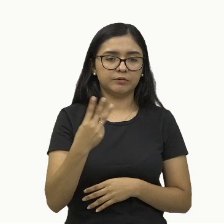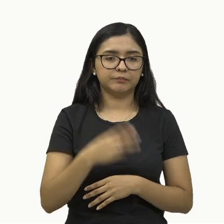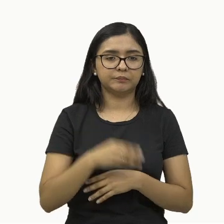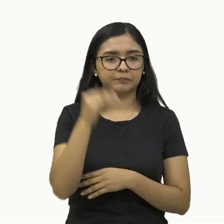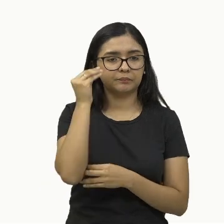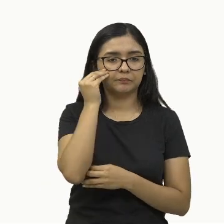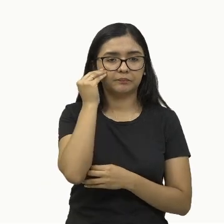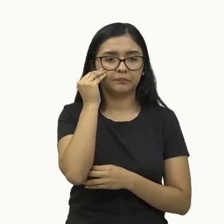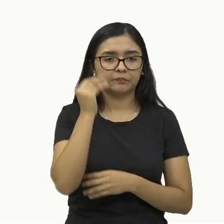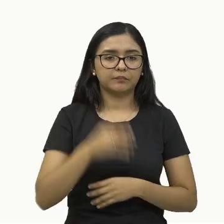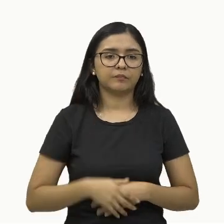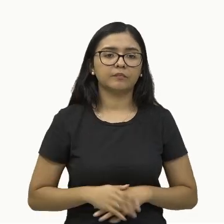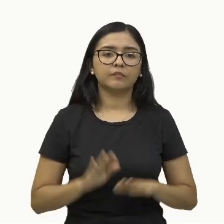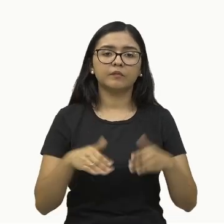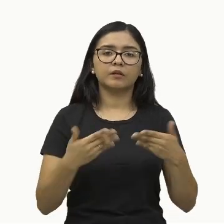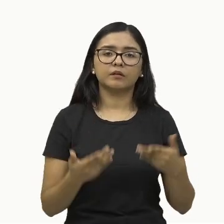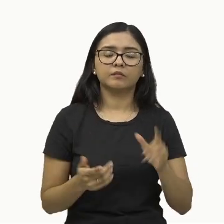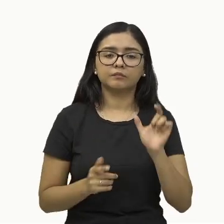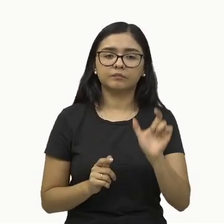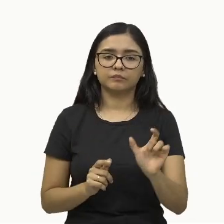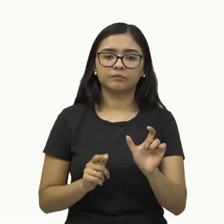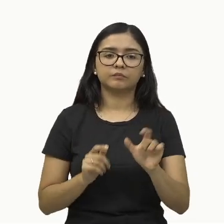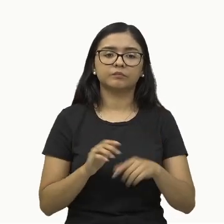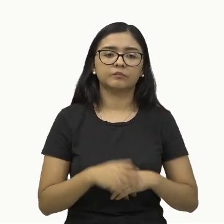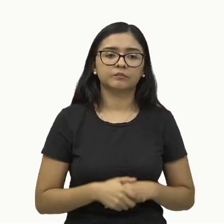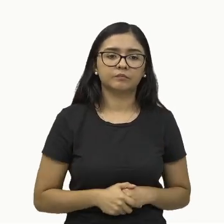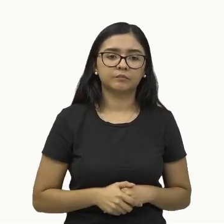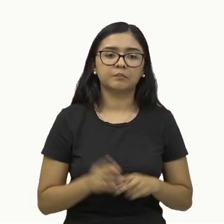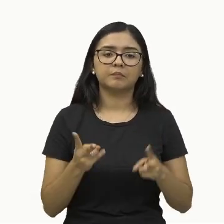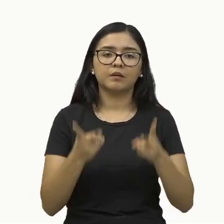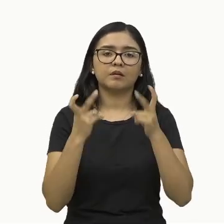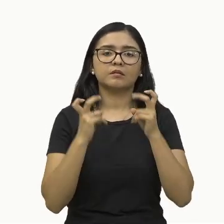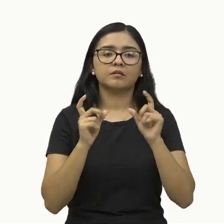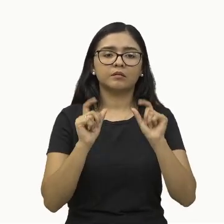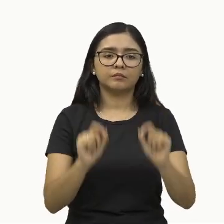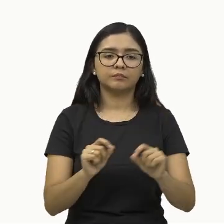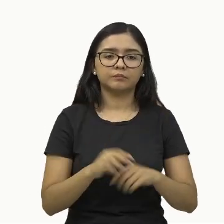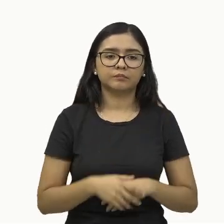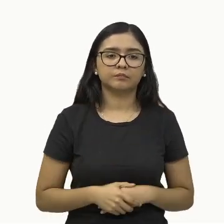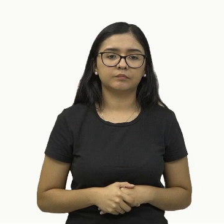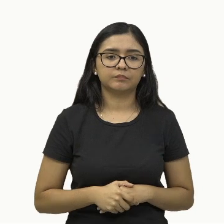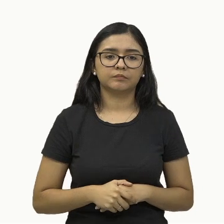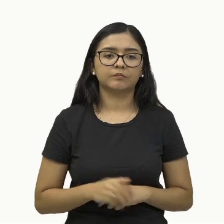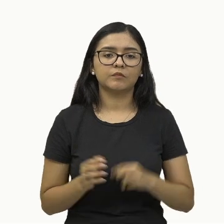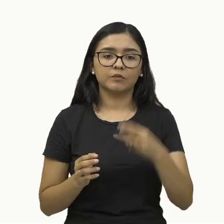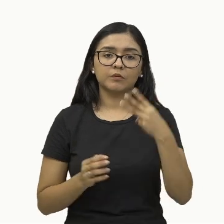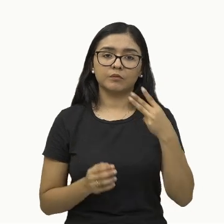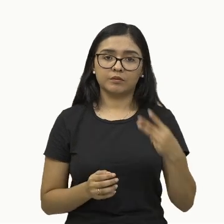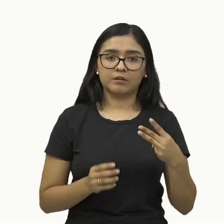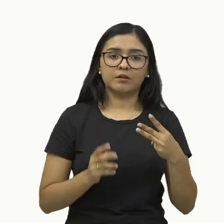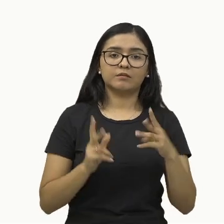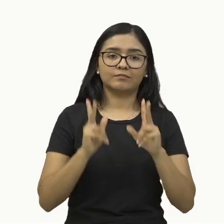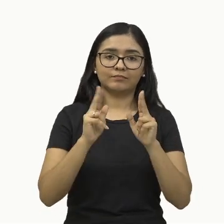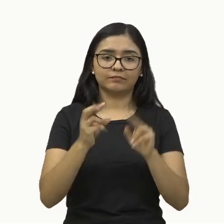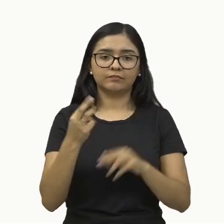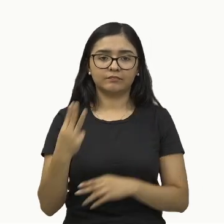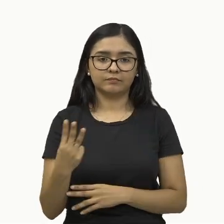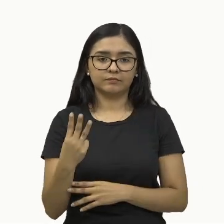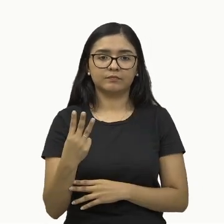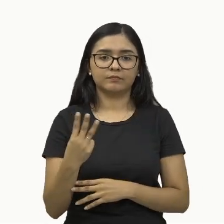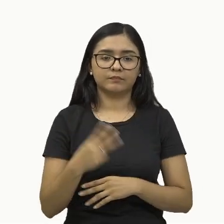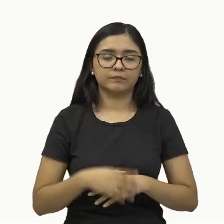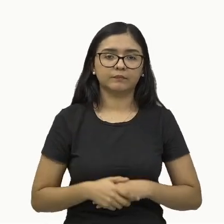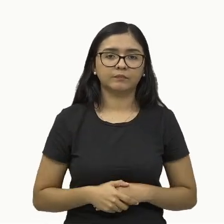Veja, esse termo aqui, ó, número de colunas, é igual ao número de linhas da outra matriz, 3 igual a